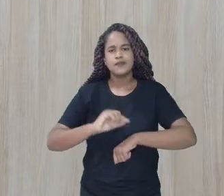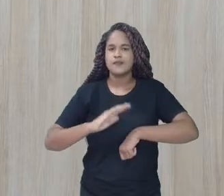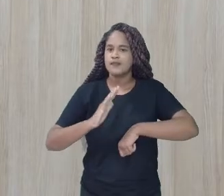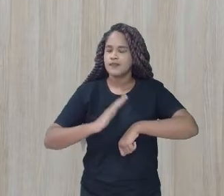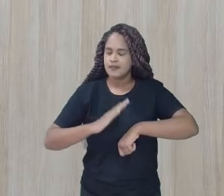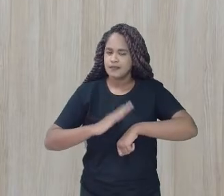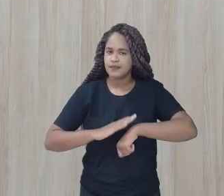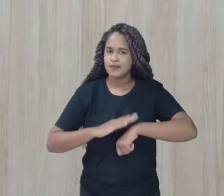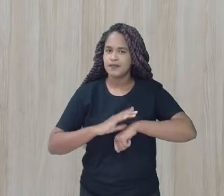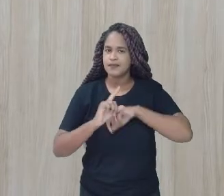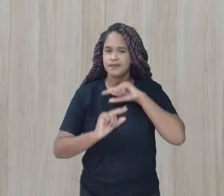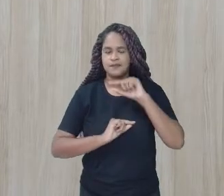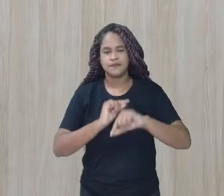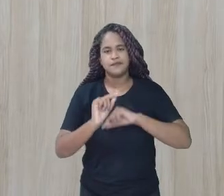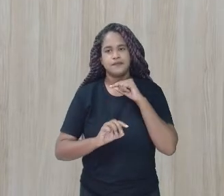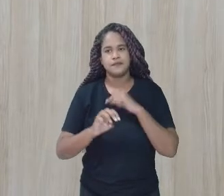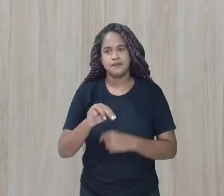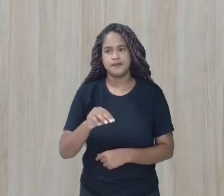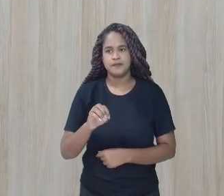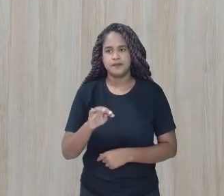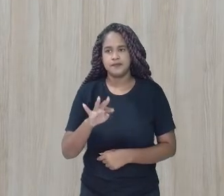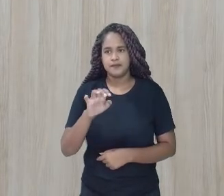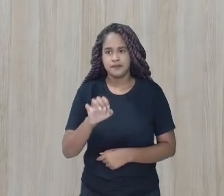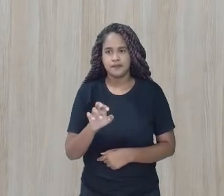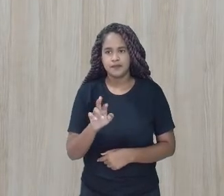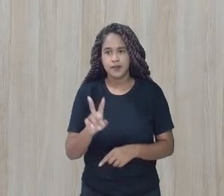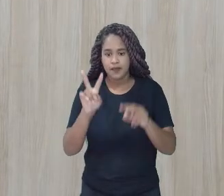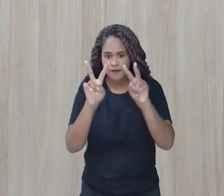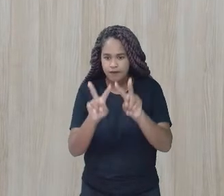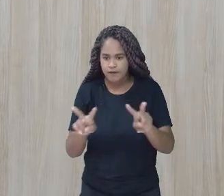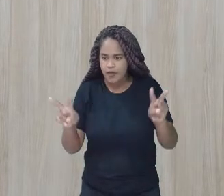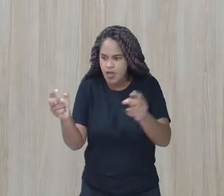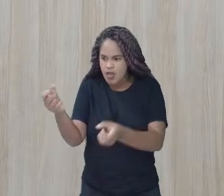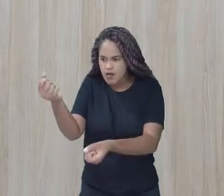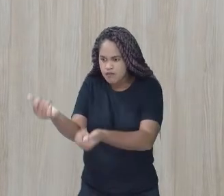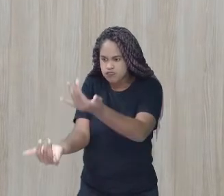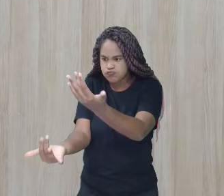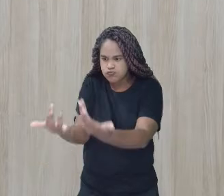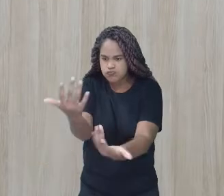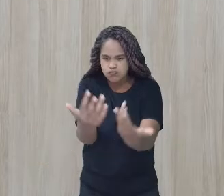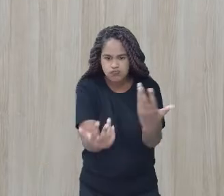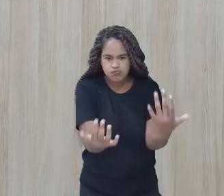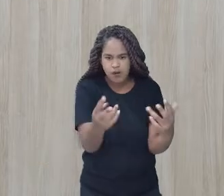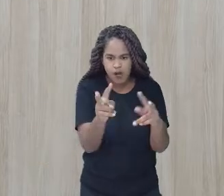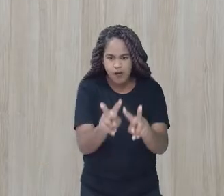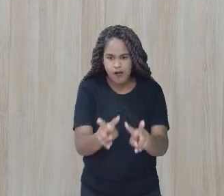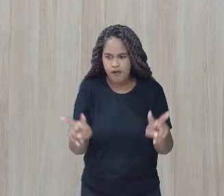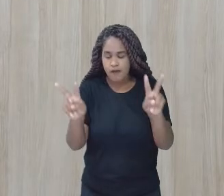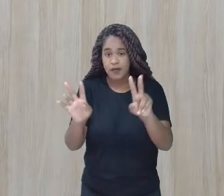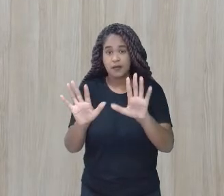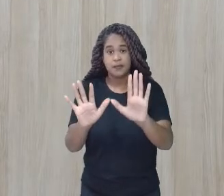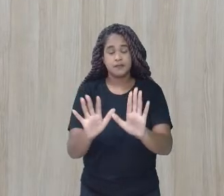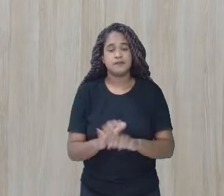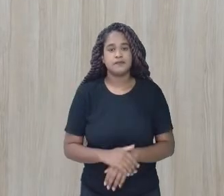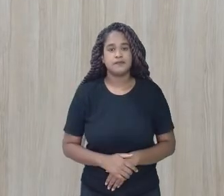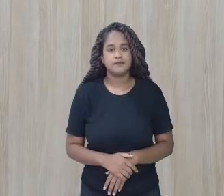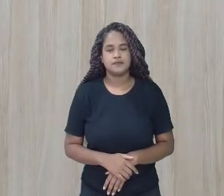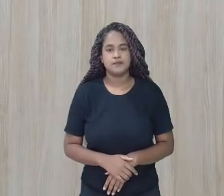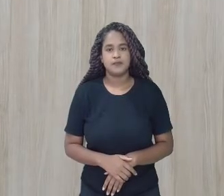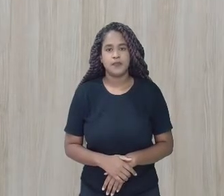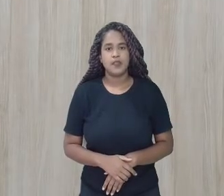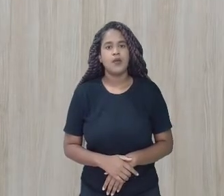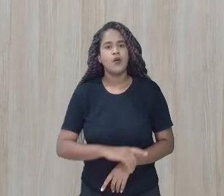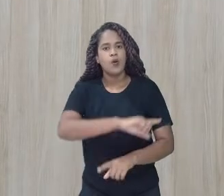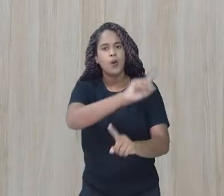que Montag, que é o protagonista, está encarando o incêndio. Então, como todo incêndio na narrativa,